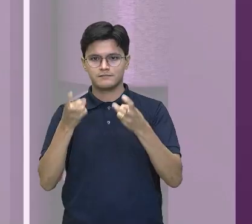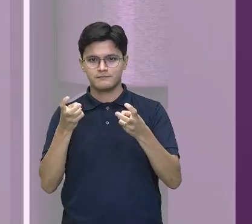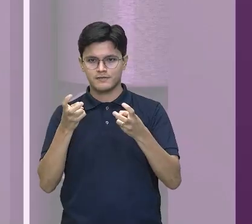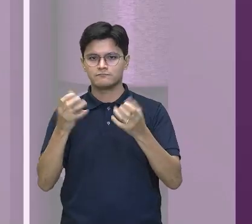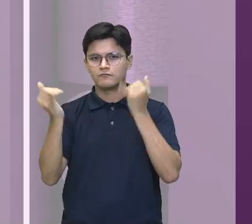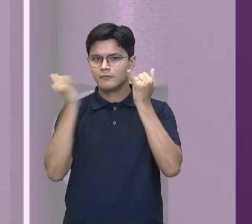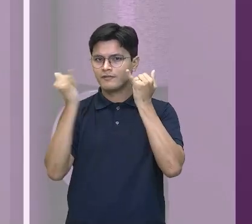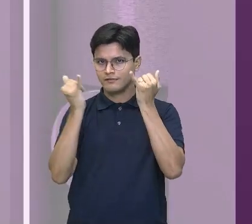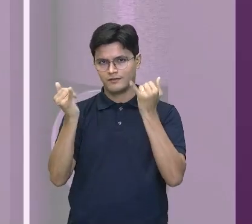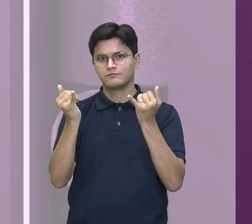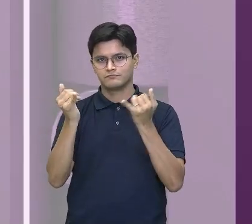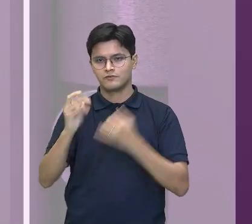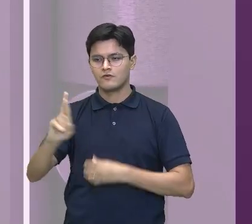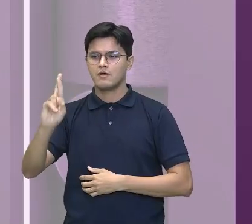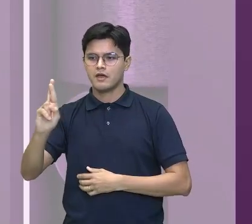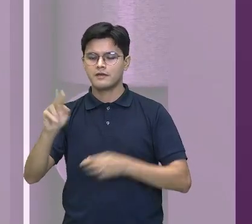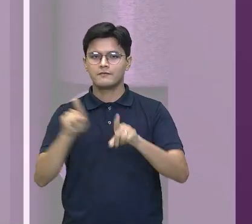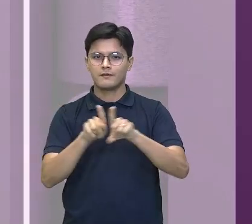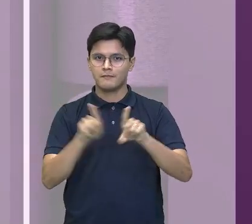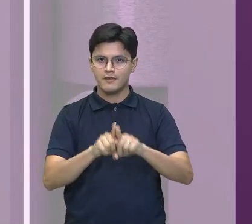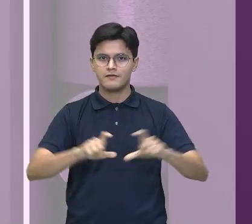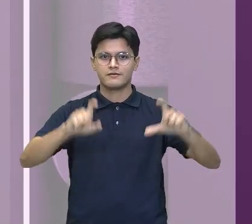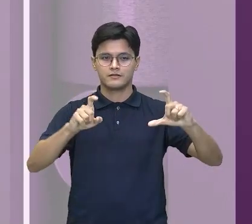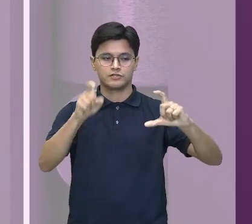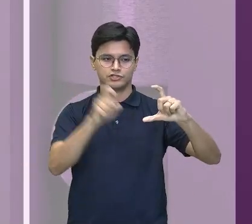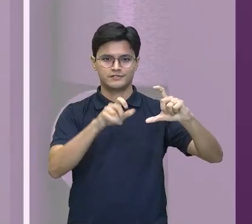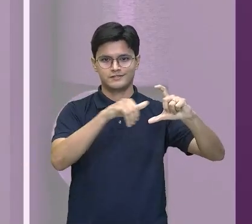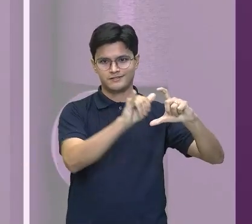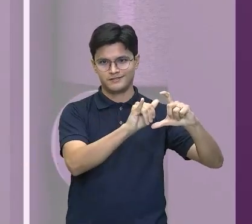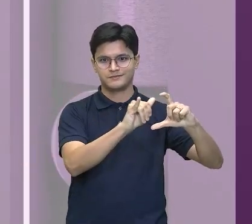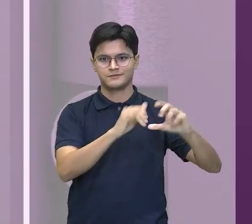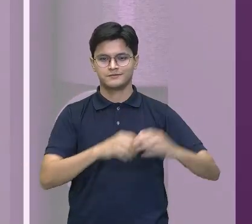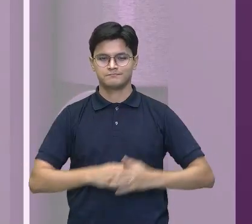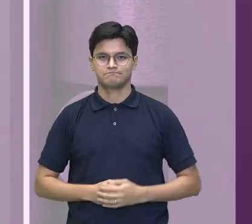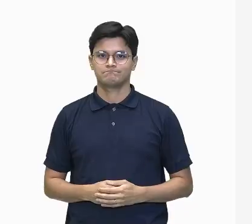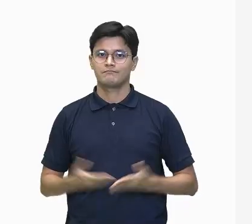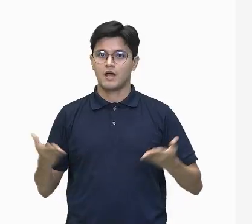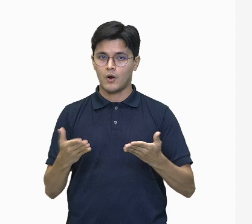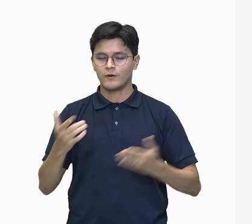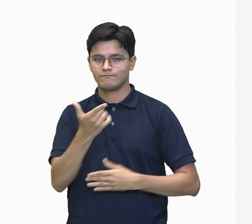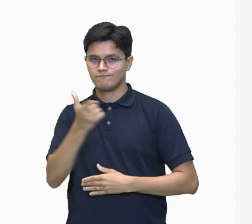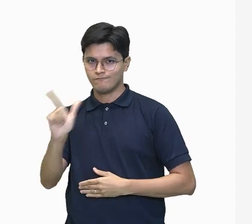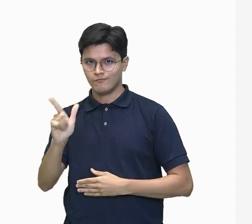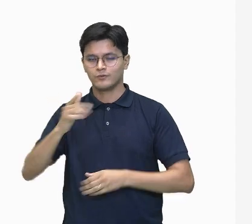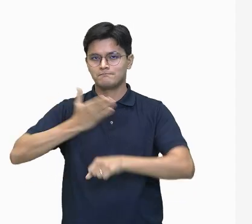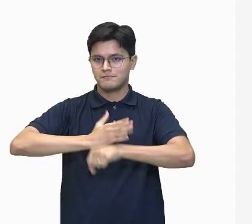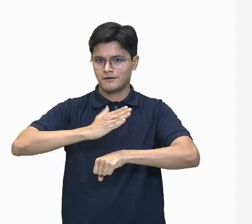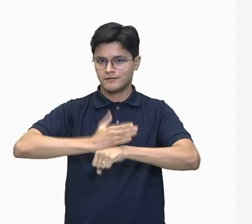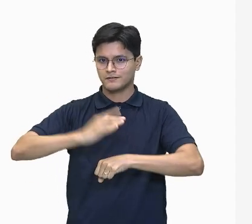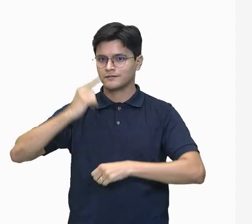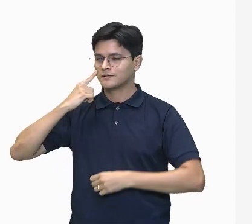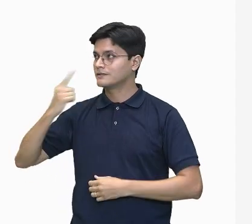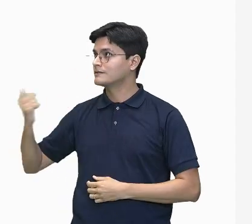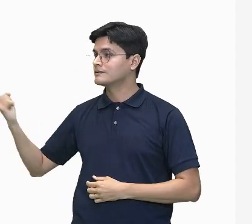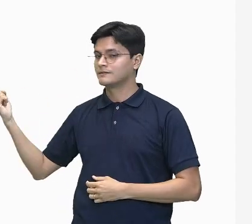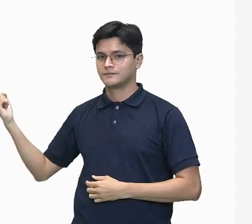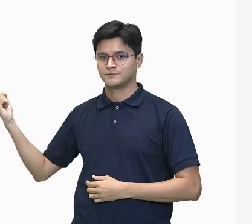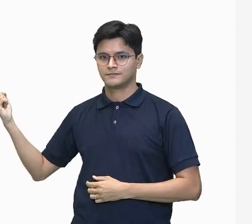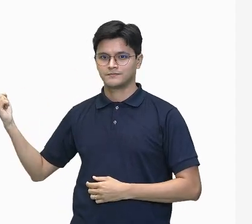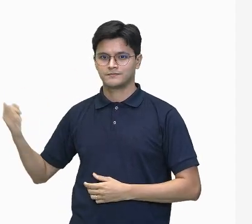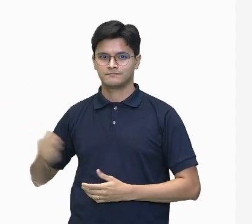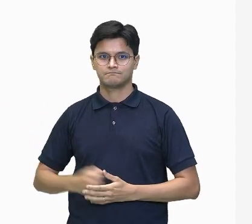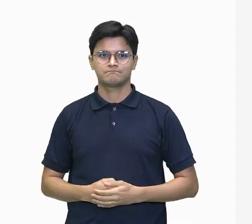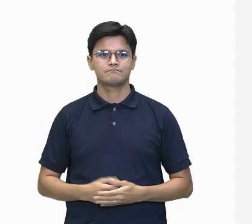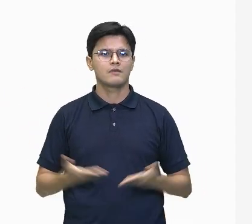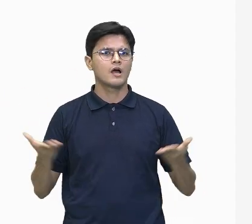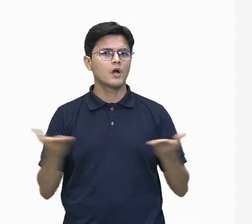centro e qual é a medida do seu raio, tá bom? Bora fazer mais um exercício agora? Dessa vez, o nosso exemplo está querendo